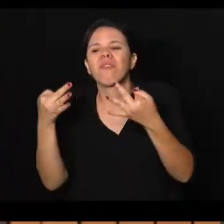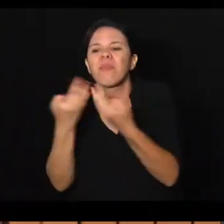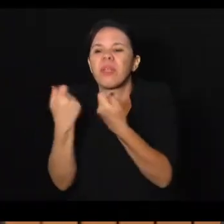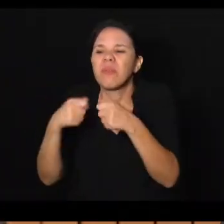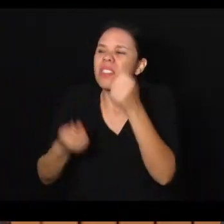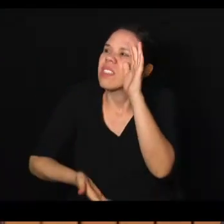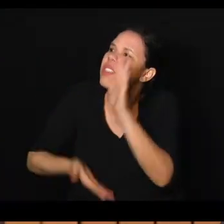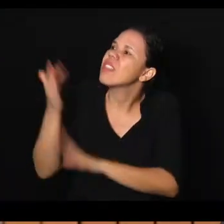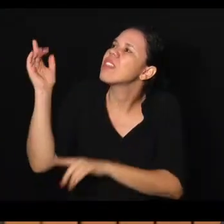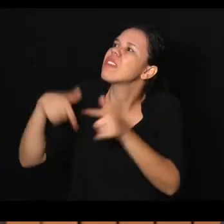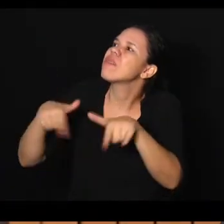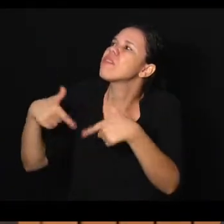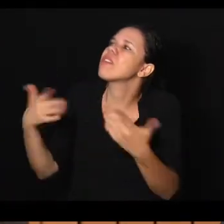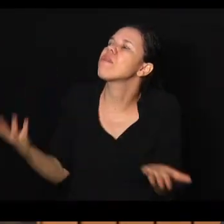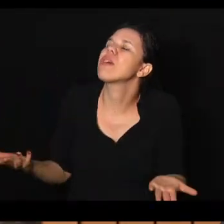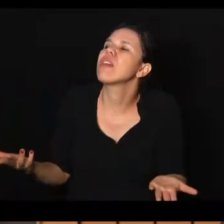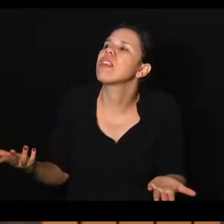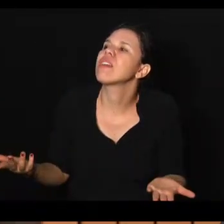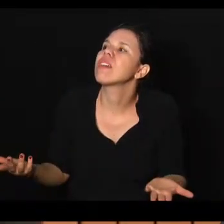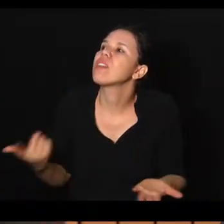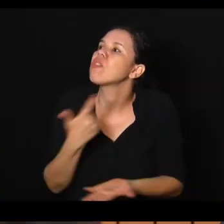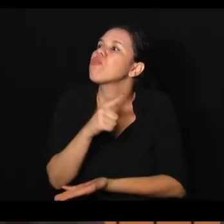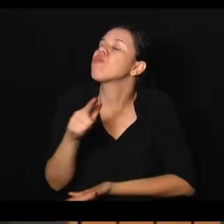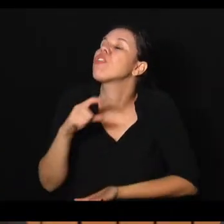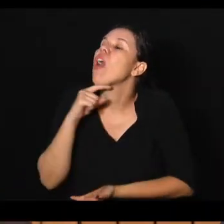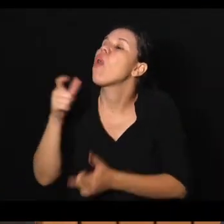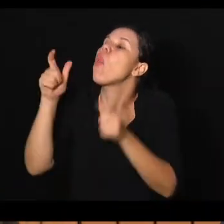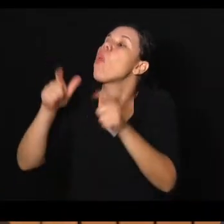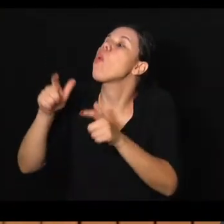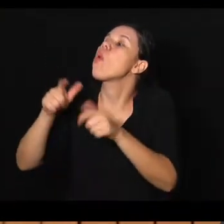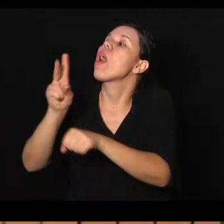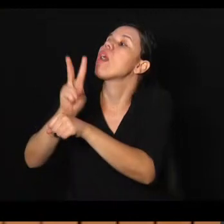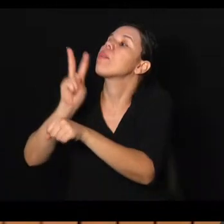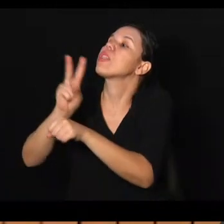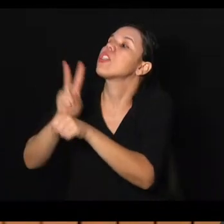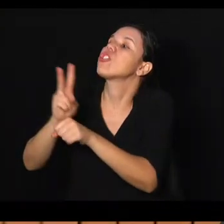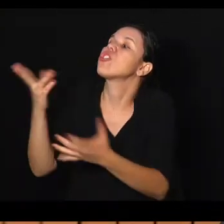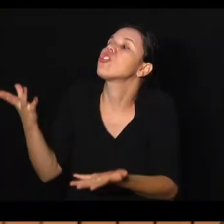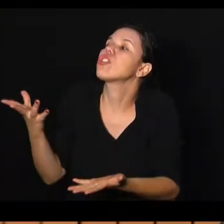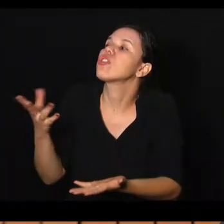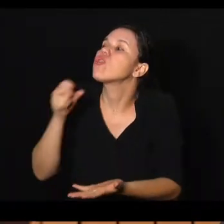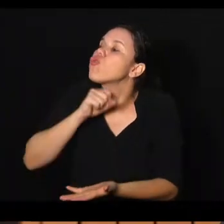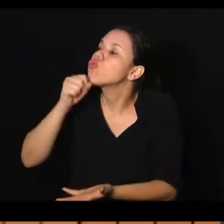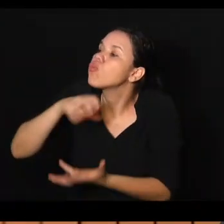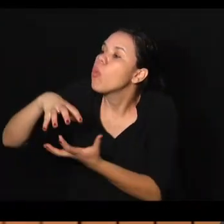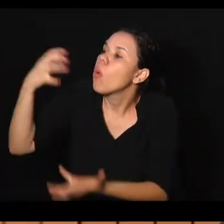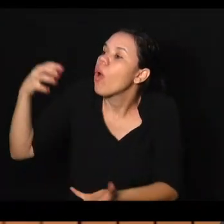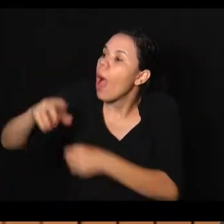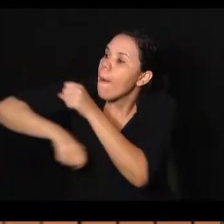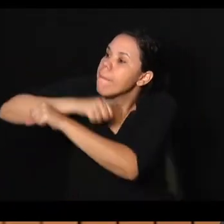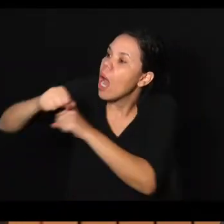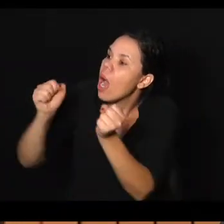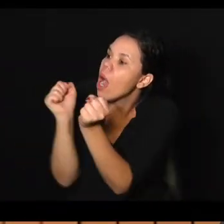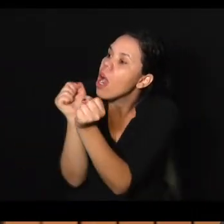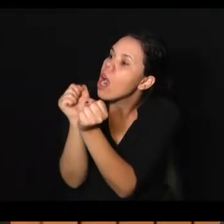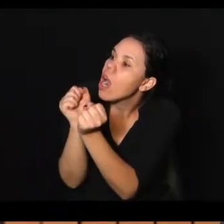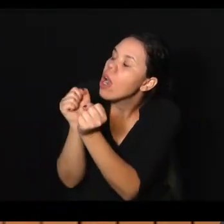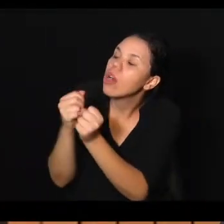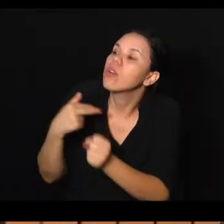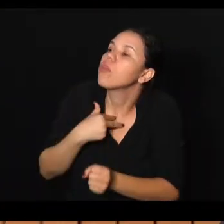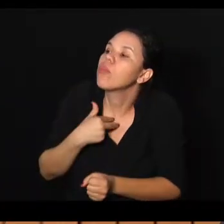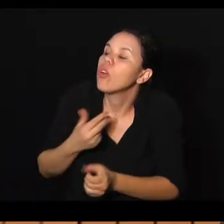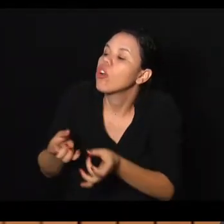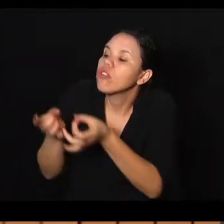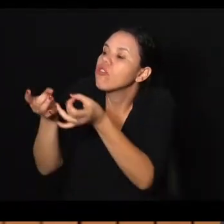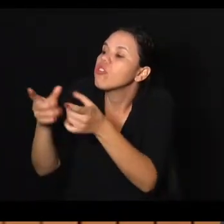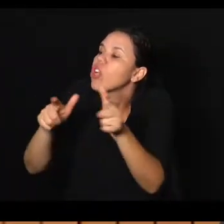sair para trabalhar, não tem onde deixar o idoso, estão amarrando idosos na cama, porque não tem onde deixar